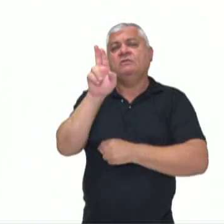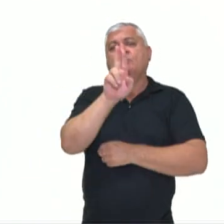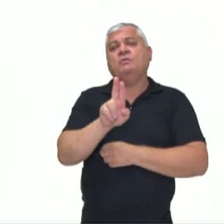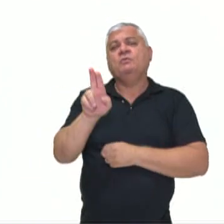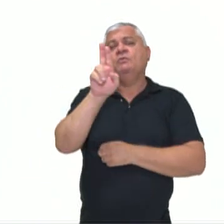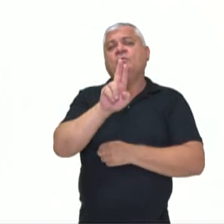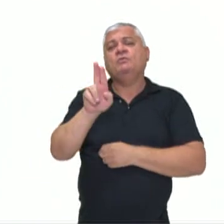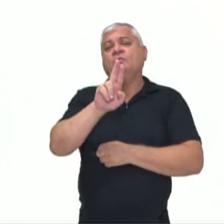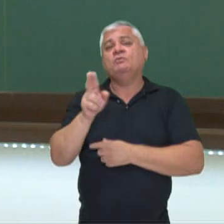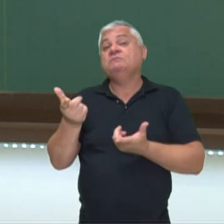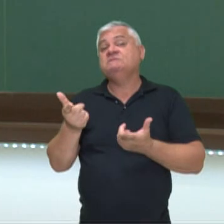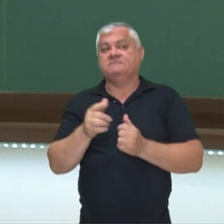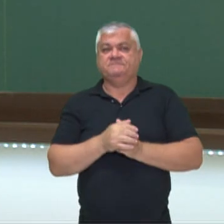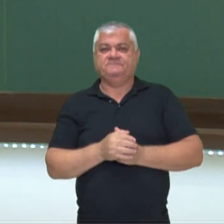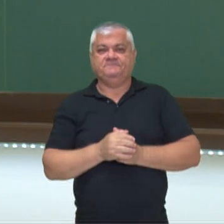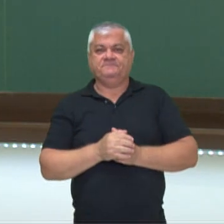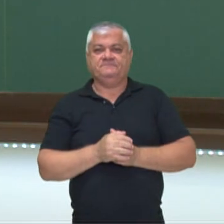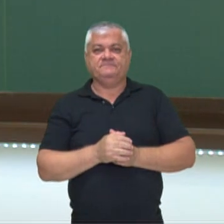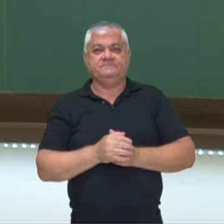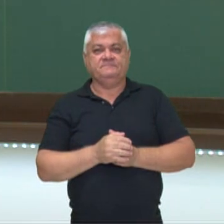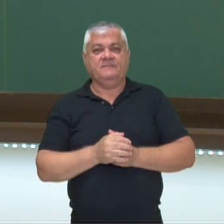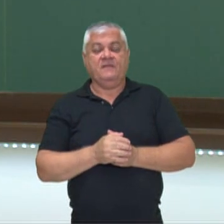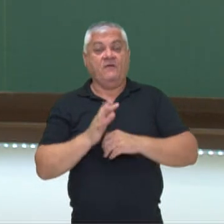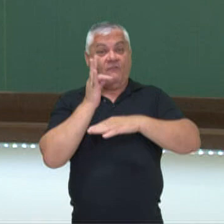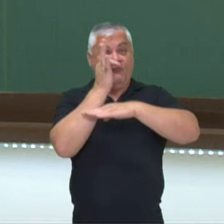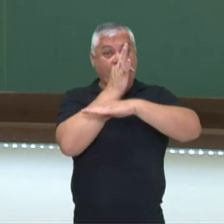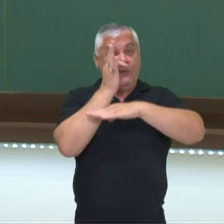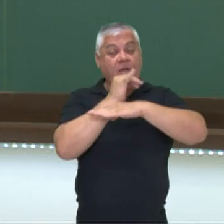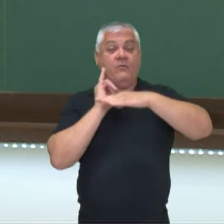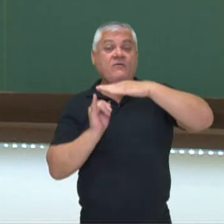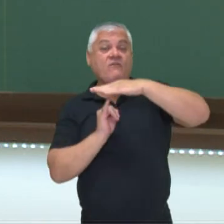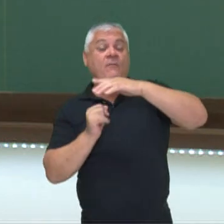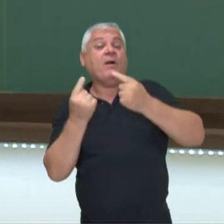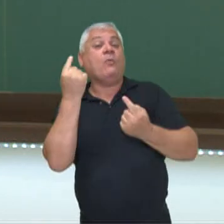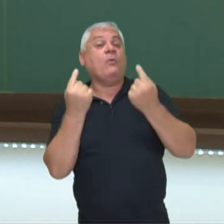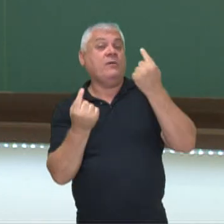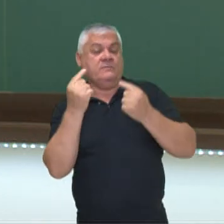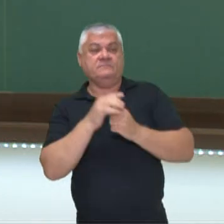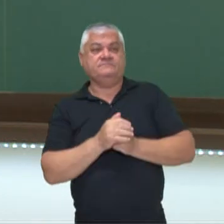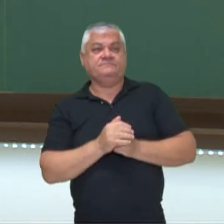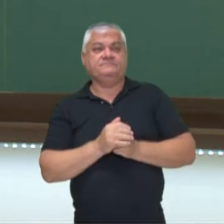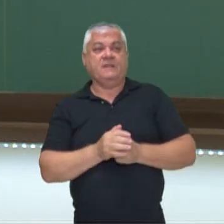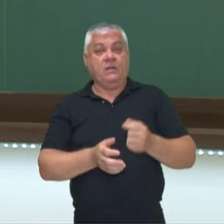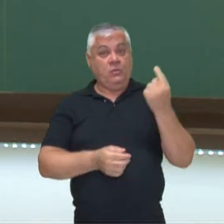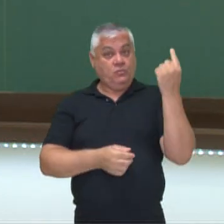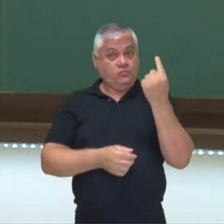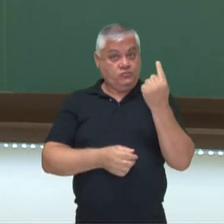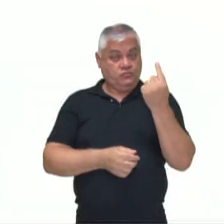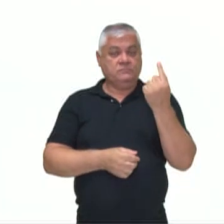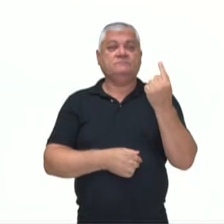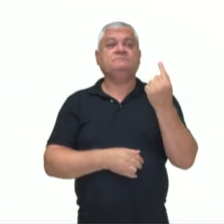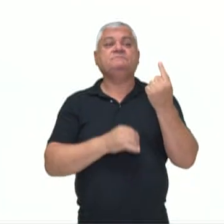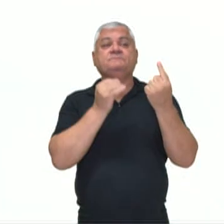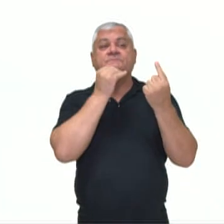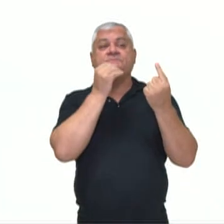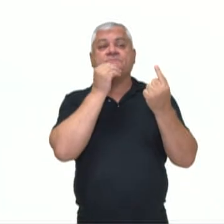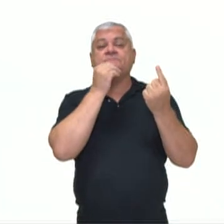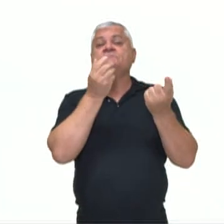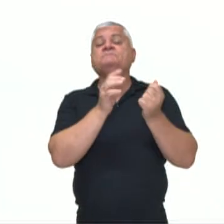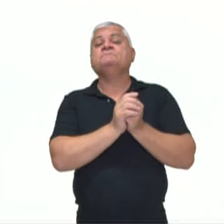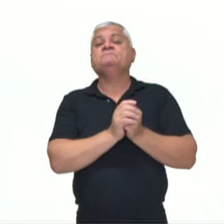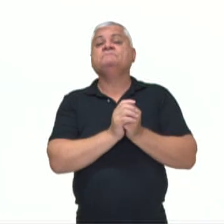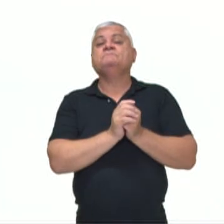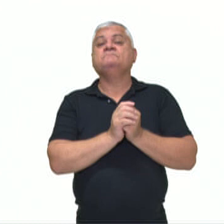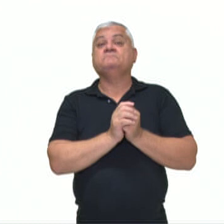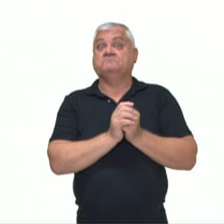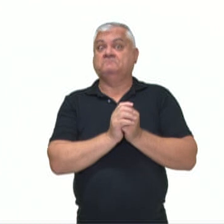nestas situações? Então, está perguntando, tratamento formal ou informal nessas situações. Situação 1, mensagens de